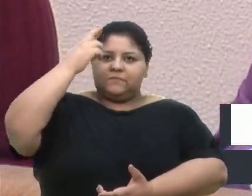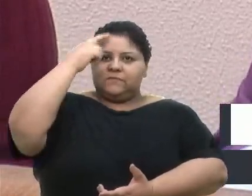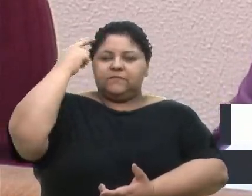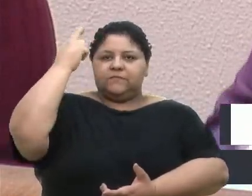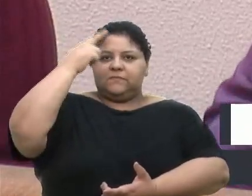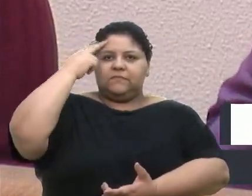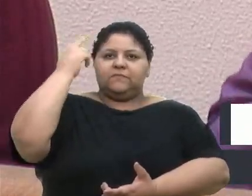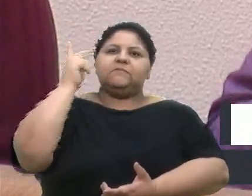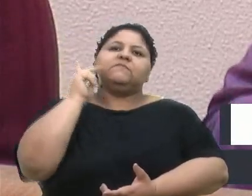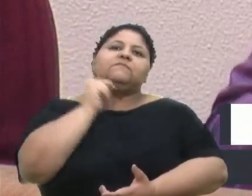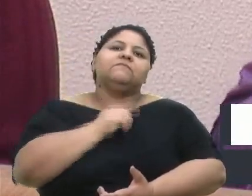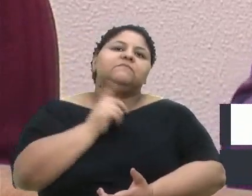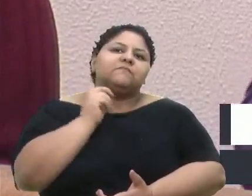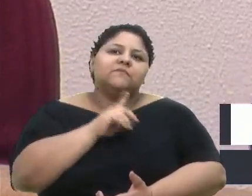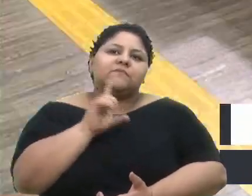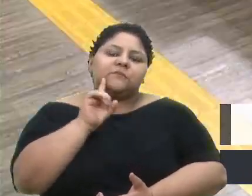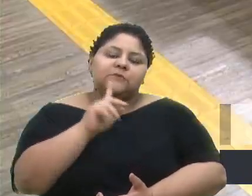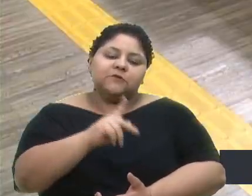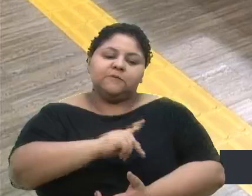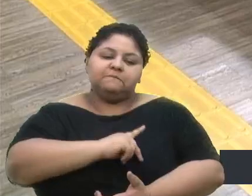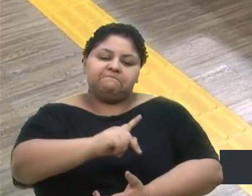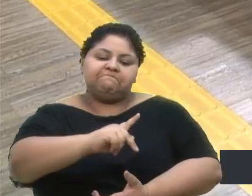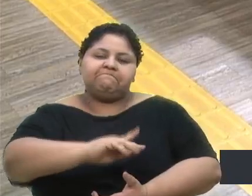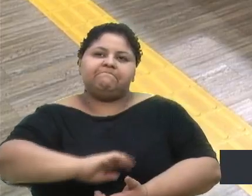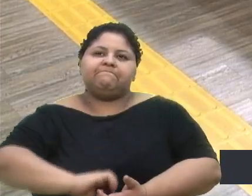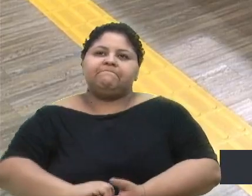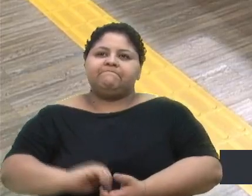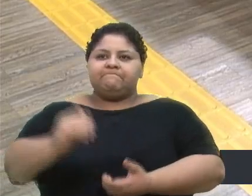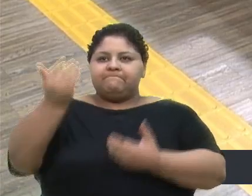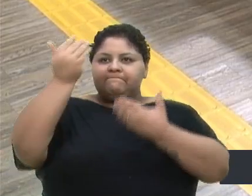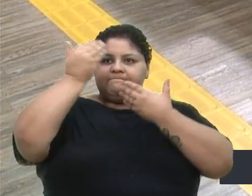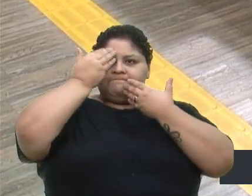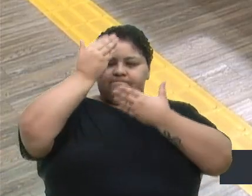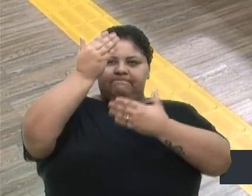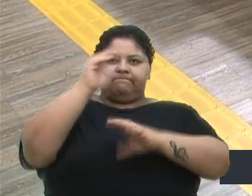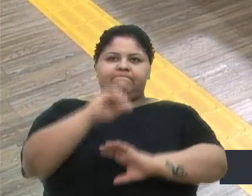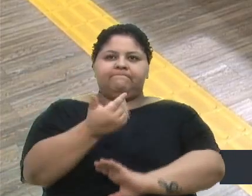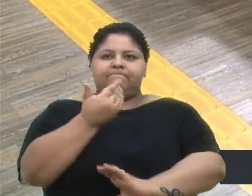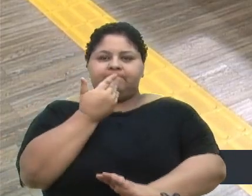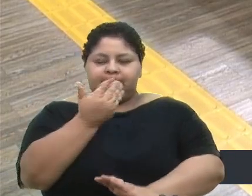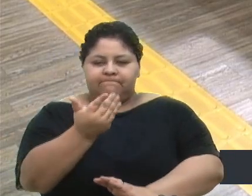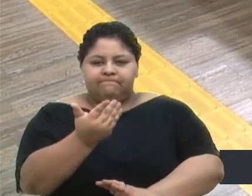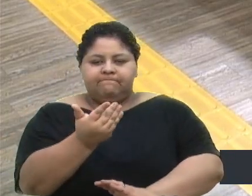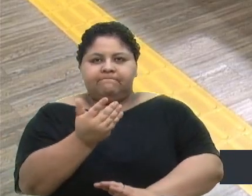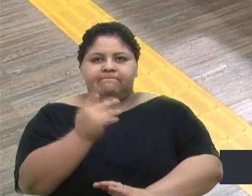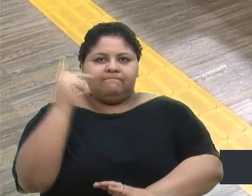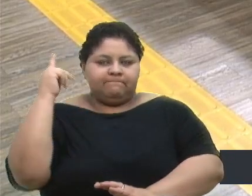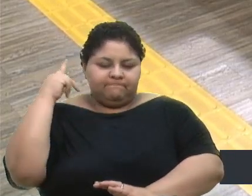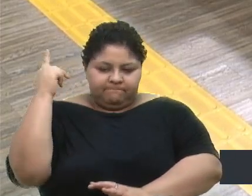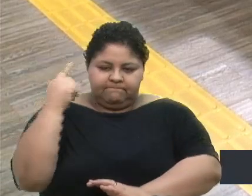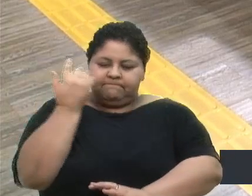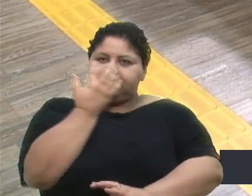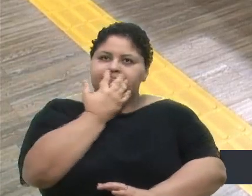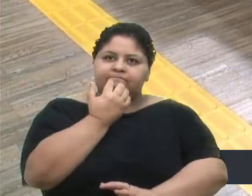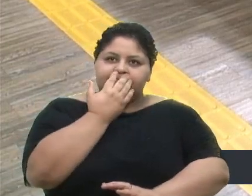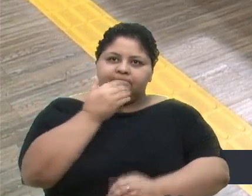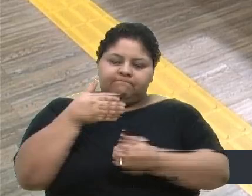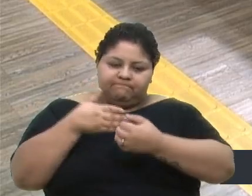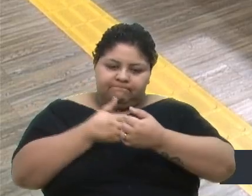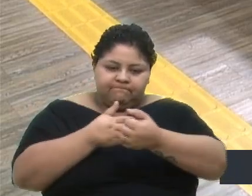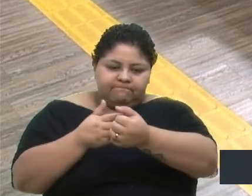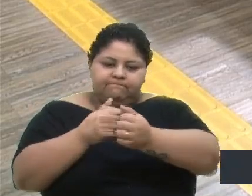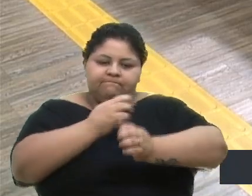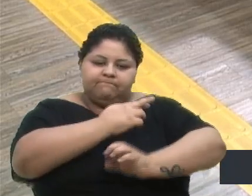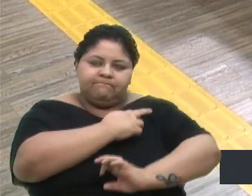e Renato Oliveira. Era isso, senhor presidente. Obrigado. Solicito o vereador Camilles que acompanhe o representante da